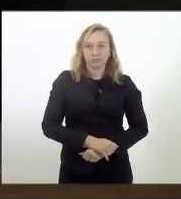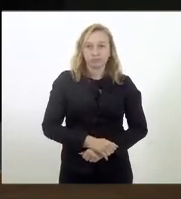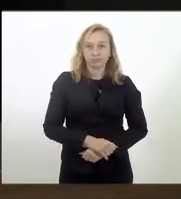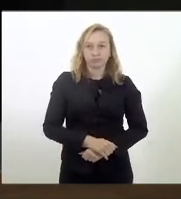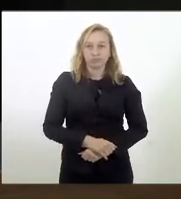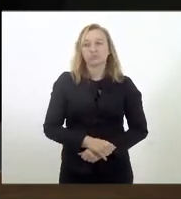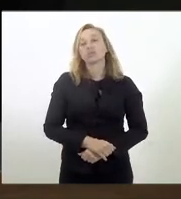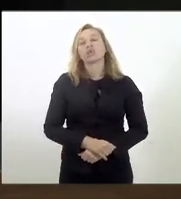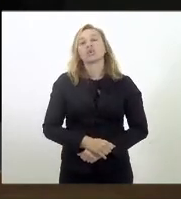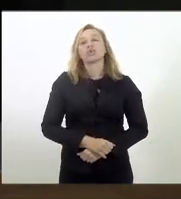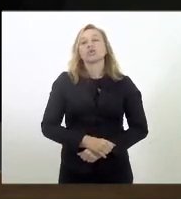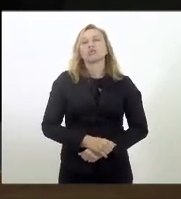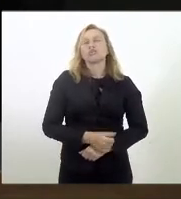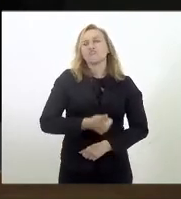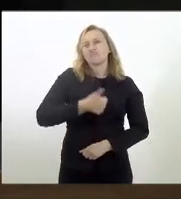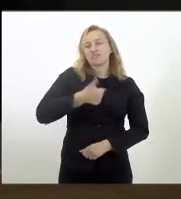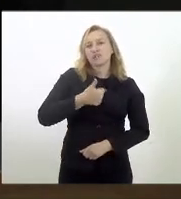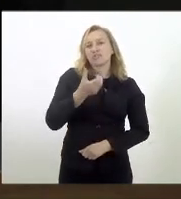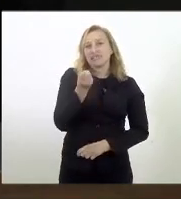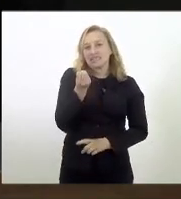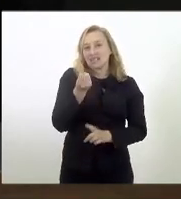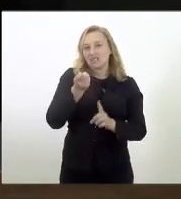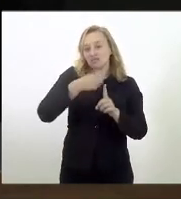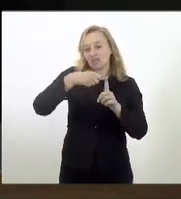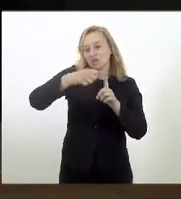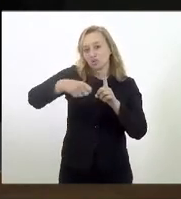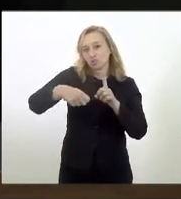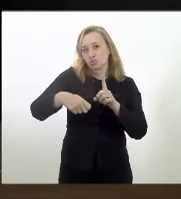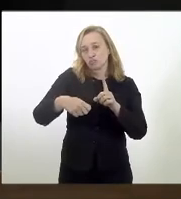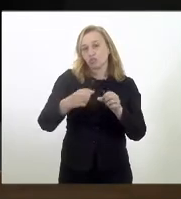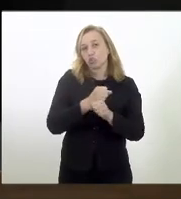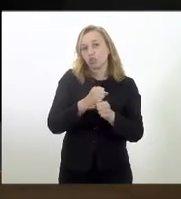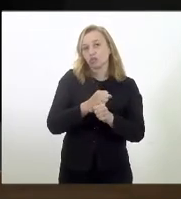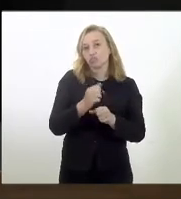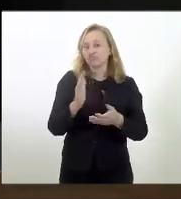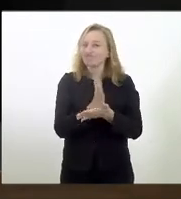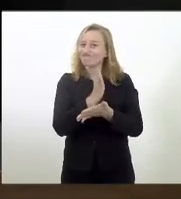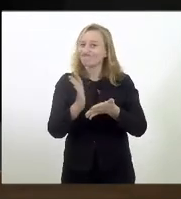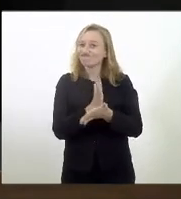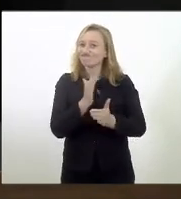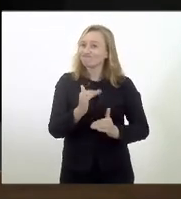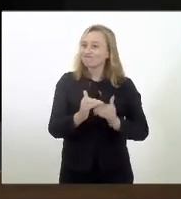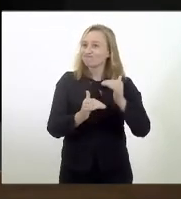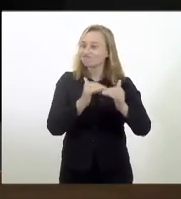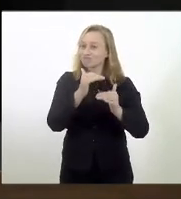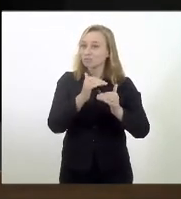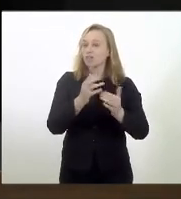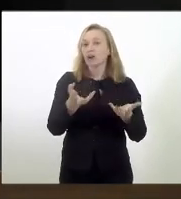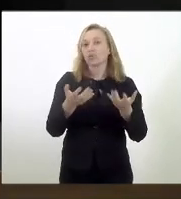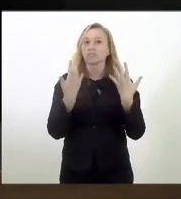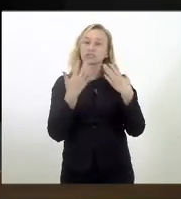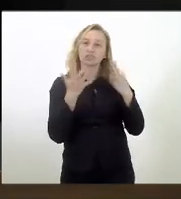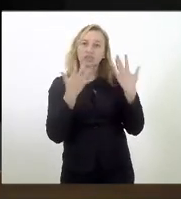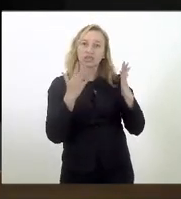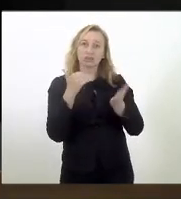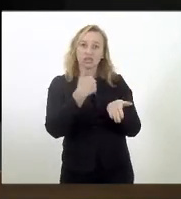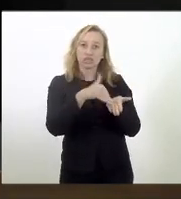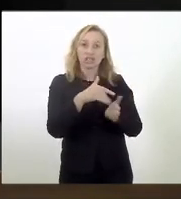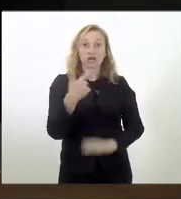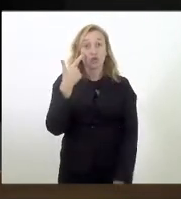Tivemos, nesses primeiros 6 meses do ano, alguns avanços, e quero aqui saudar os secretários que vejo